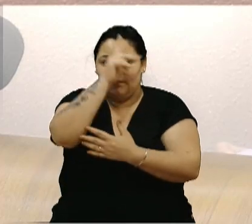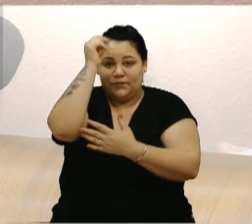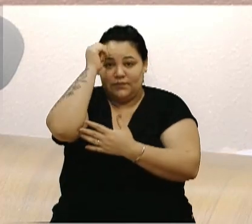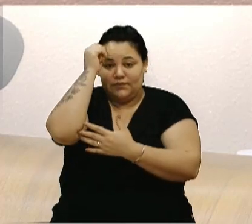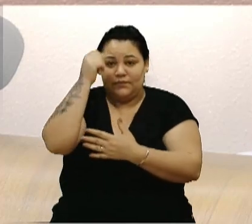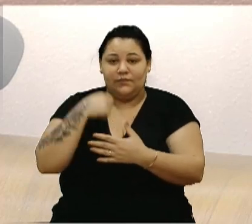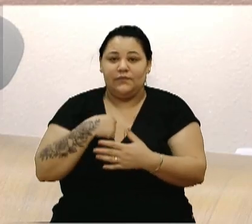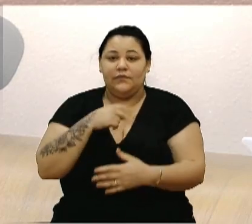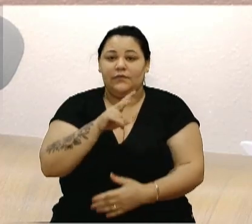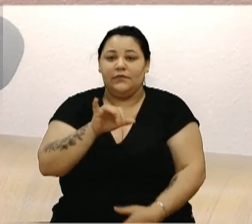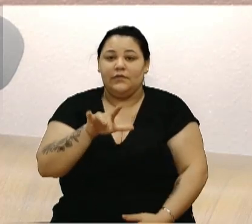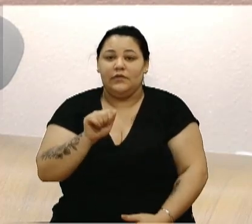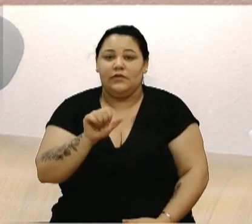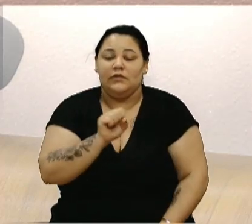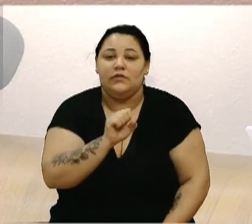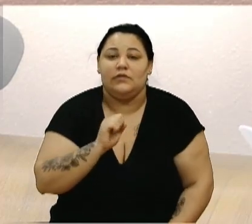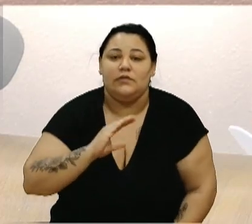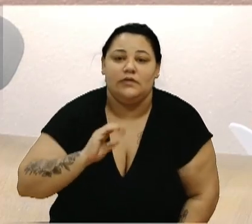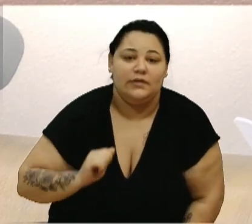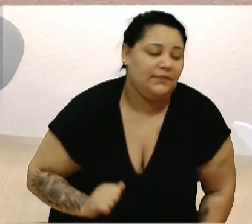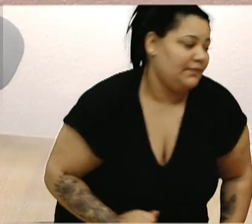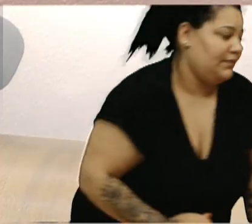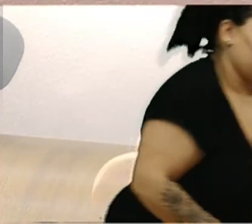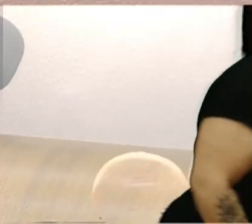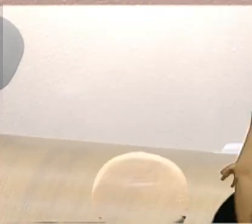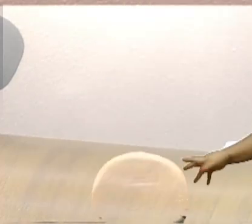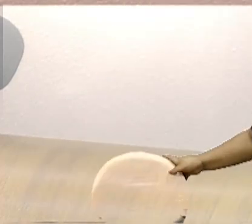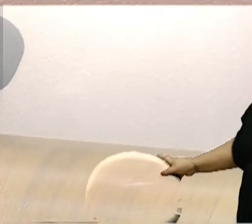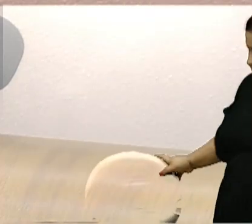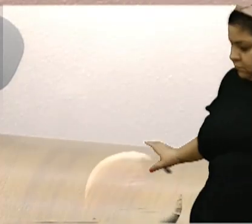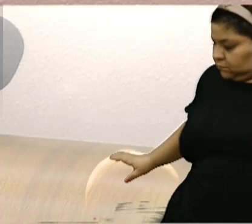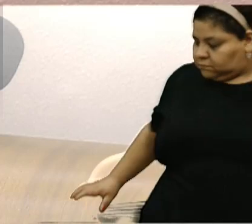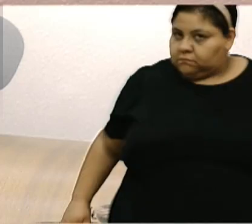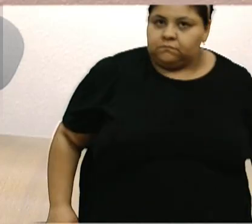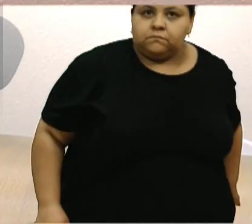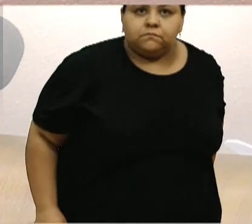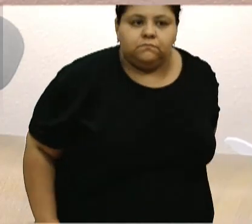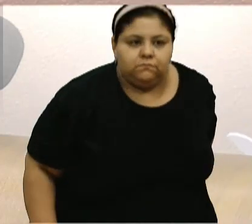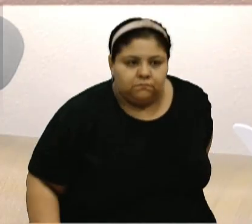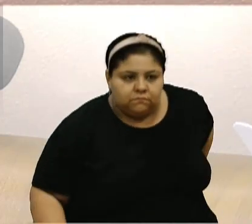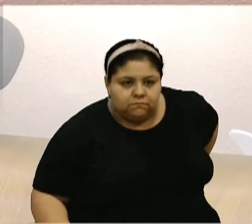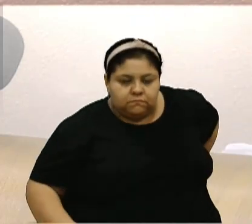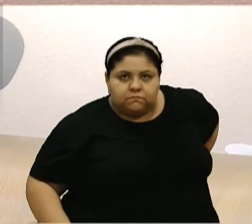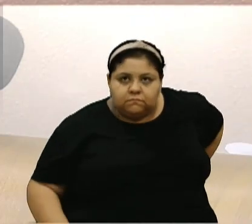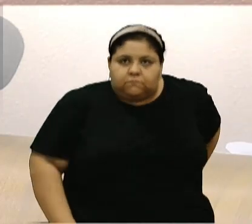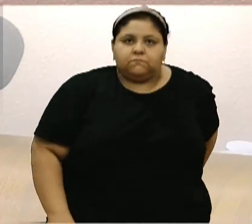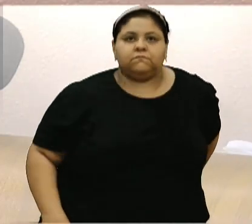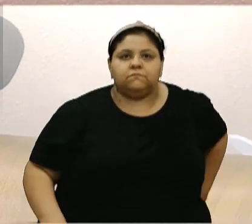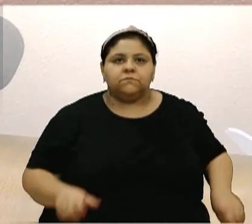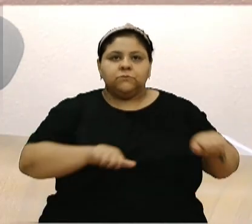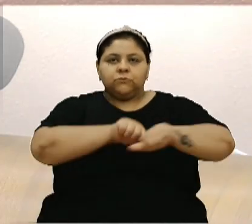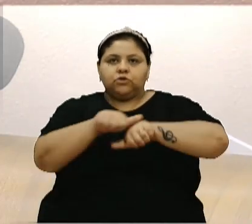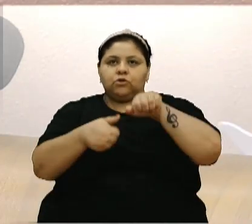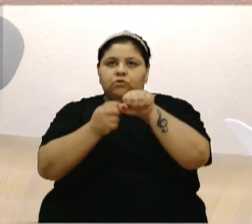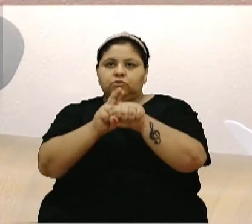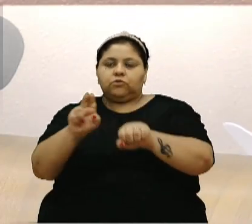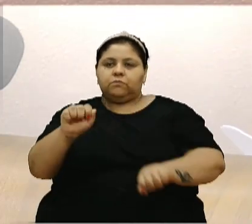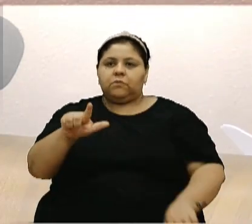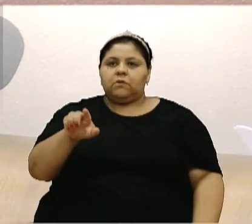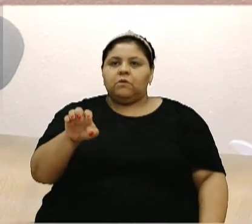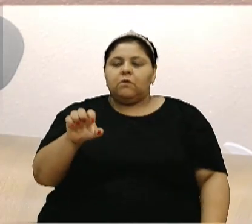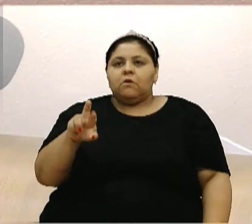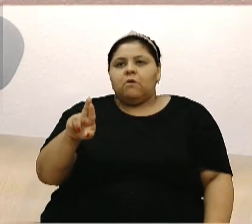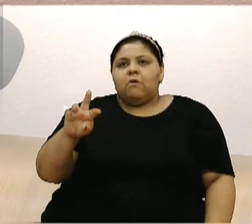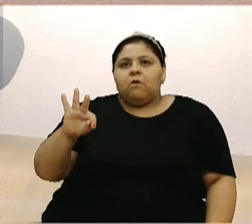Vila Seca, com o nome de Estrada Municipal Olívio Alberto Stumpf. Relator é o vereador